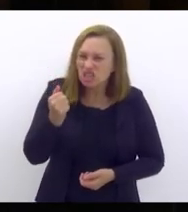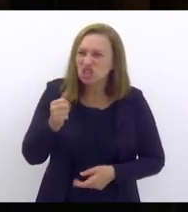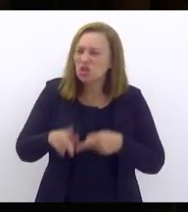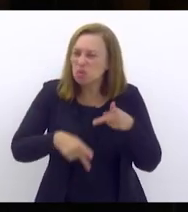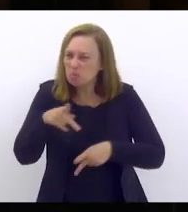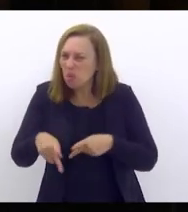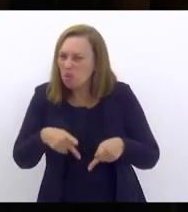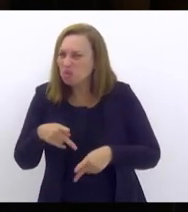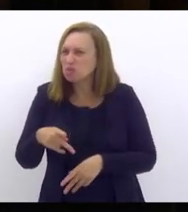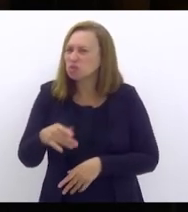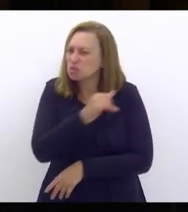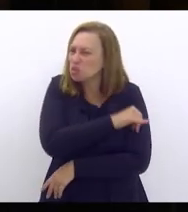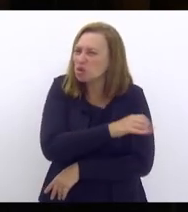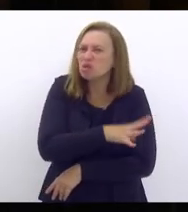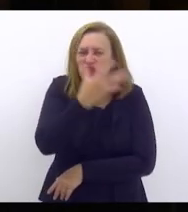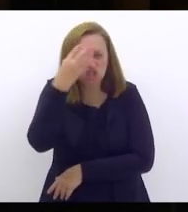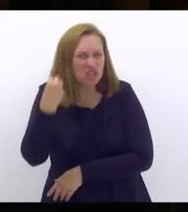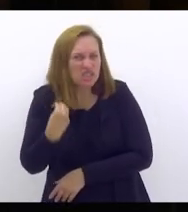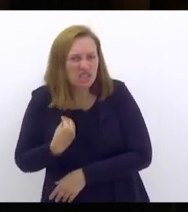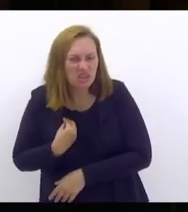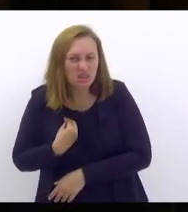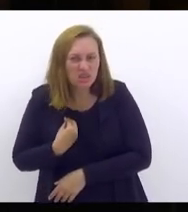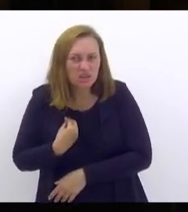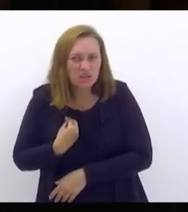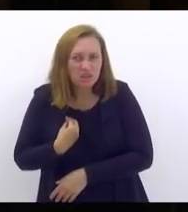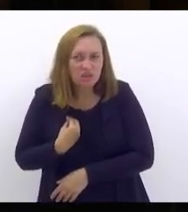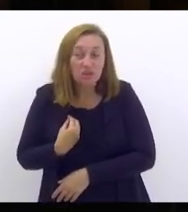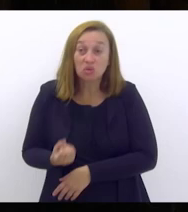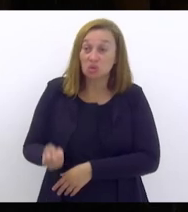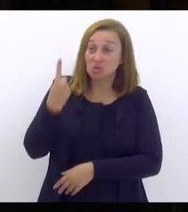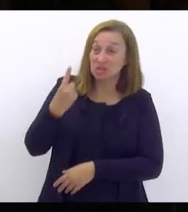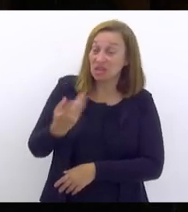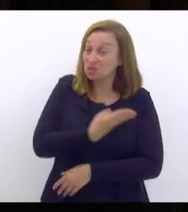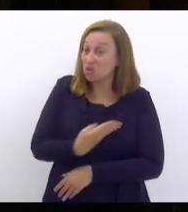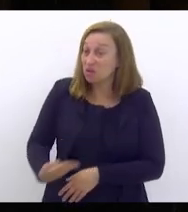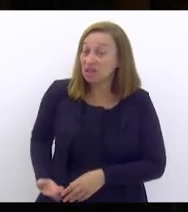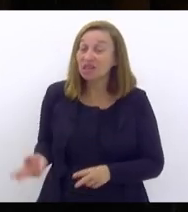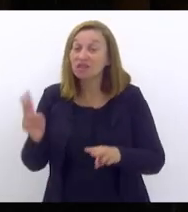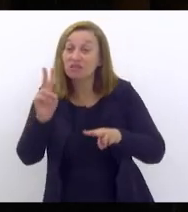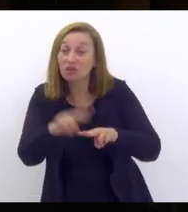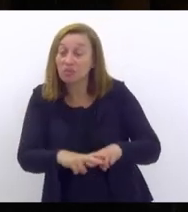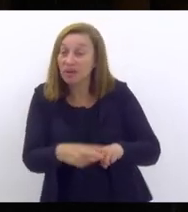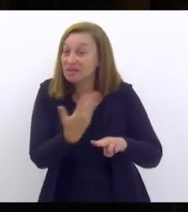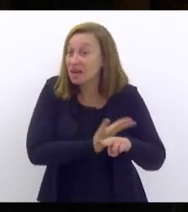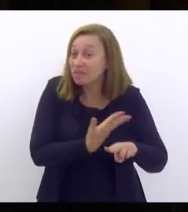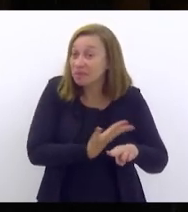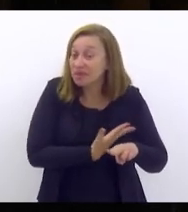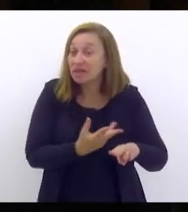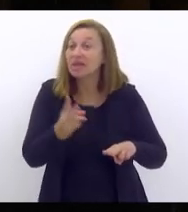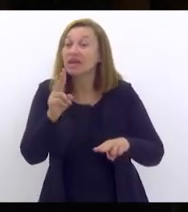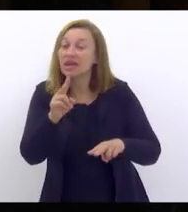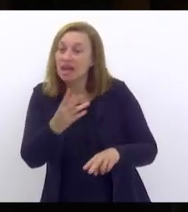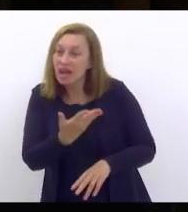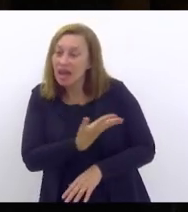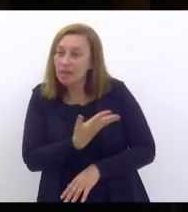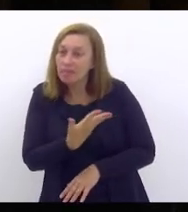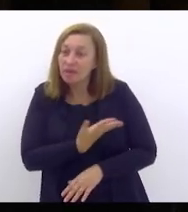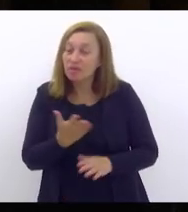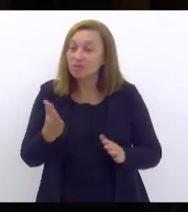vai esquecer que Eduardo Paes é amigo dos ex-governadores que foram presos e é amigo do presidente